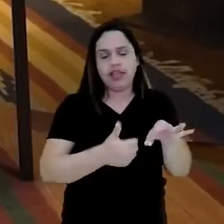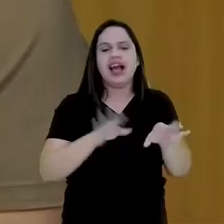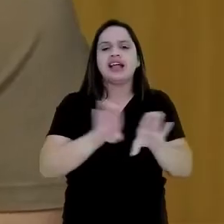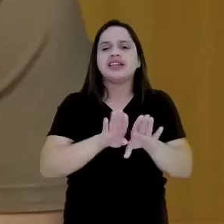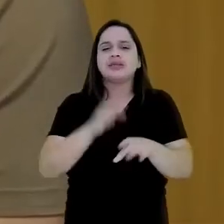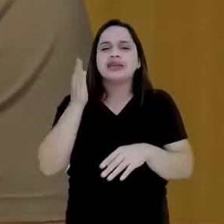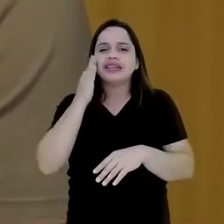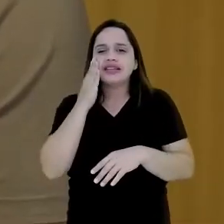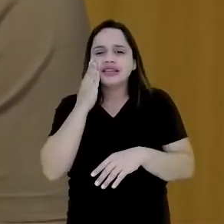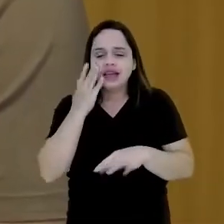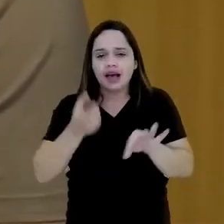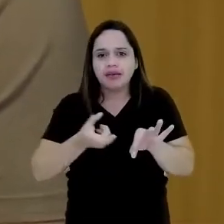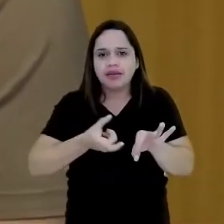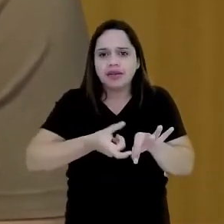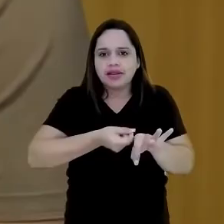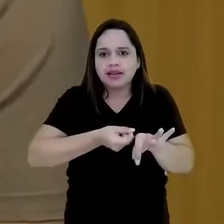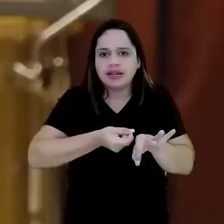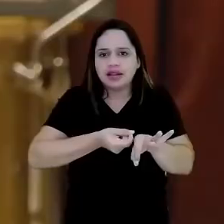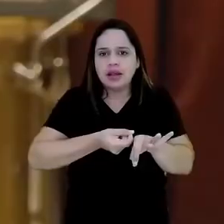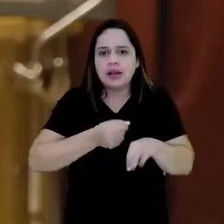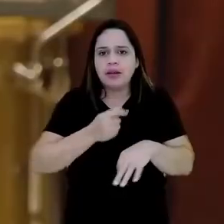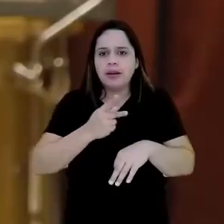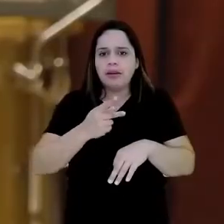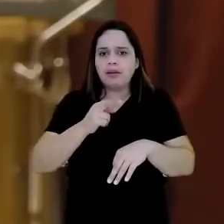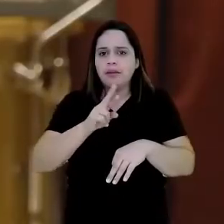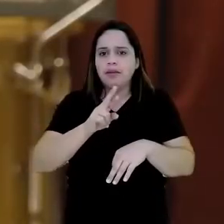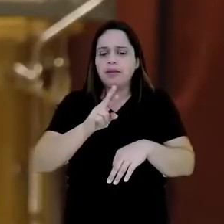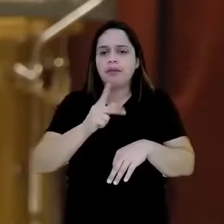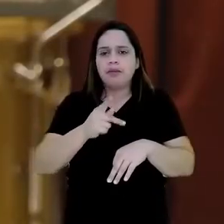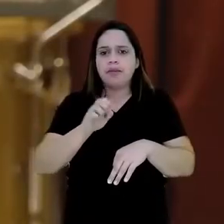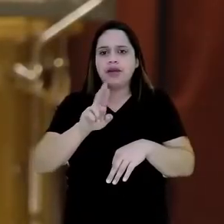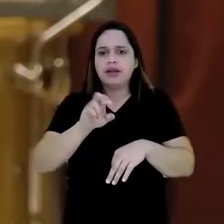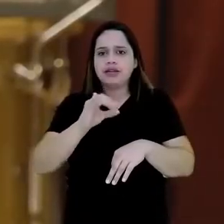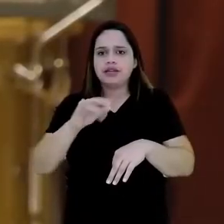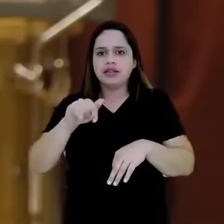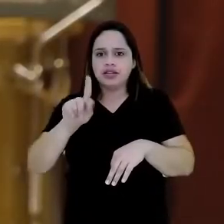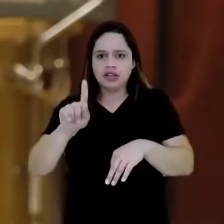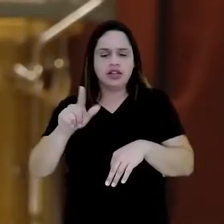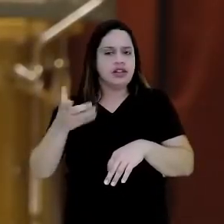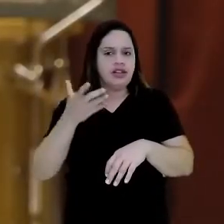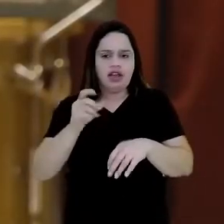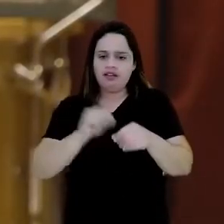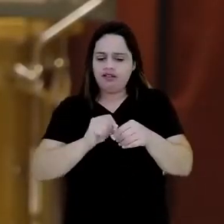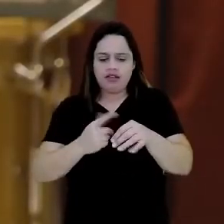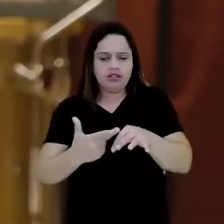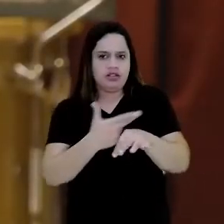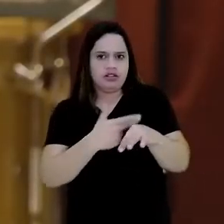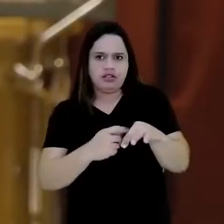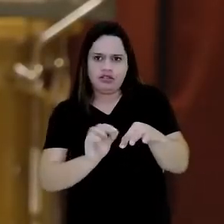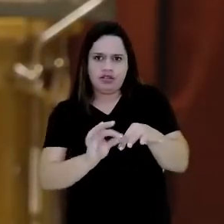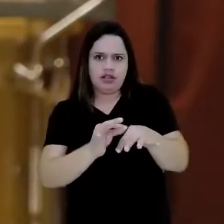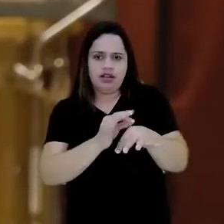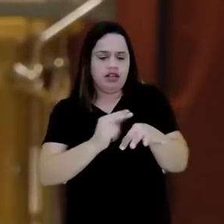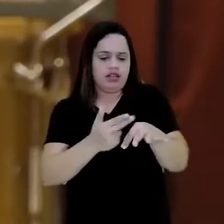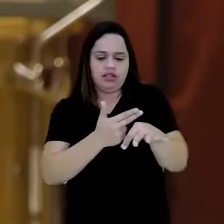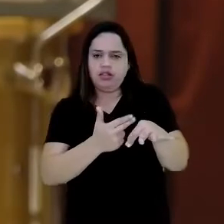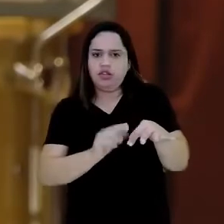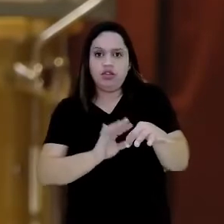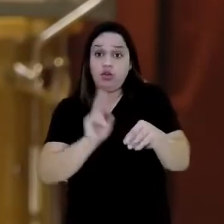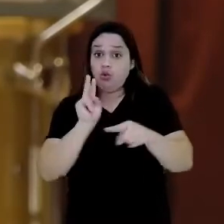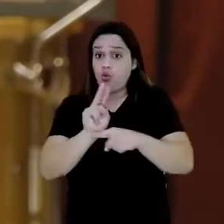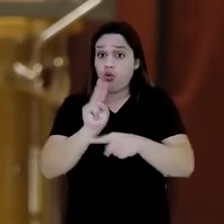pula o piercing lá atrapalha muito eu dou para vocês querem colocar pisca fazer tatuagem